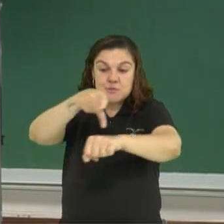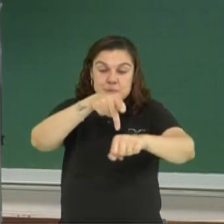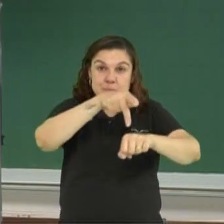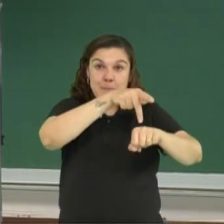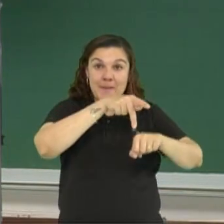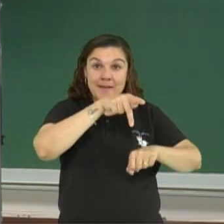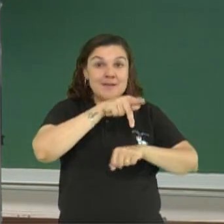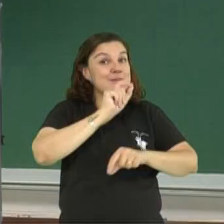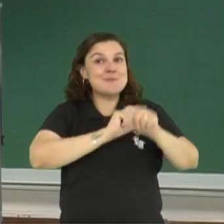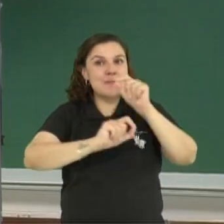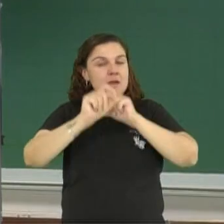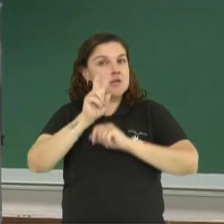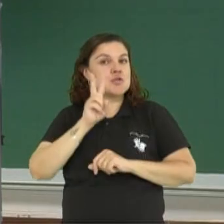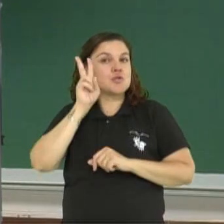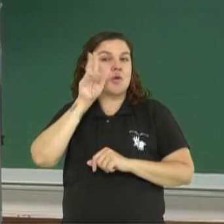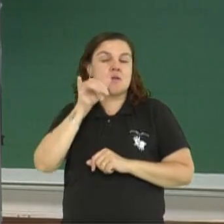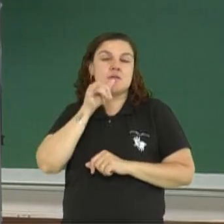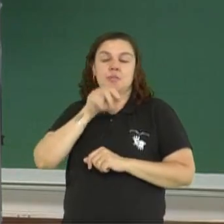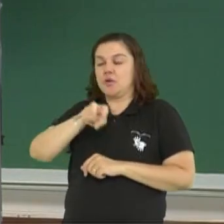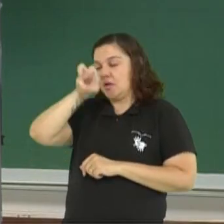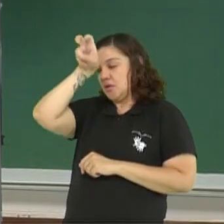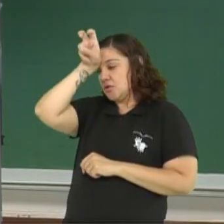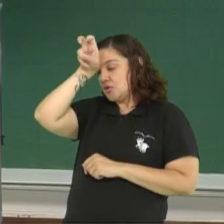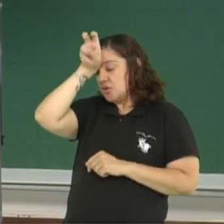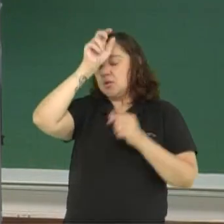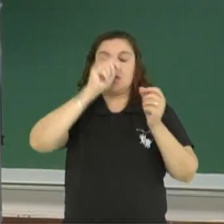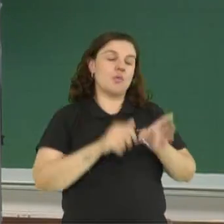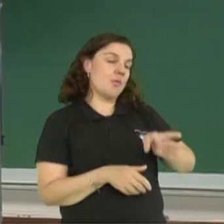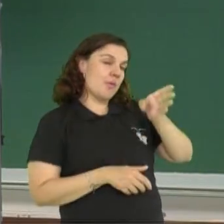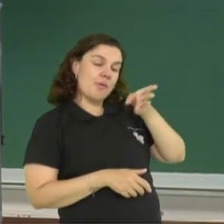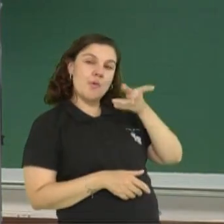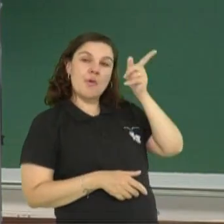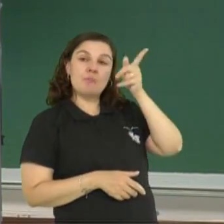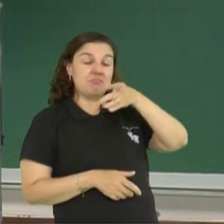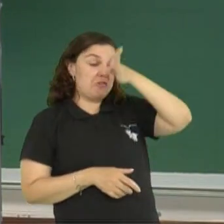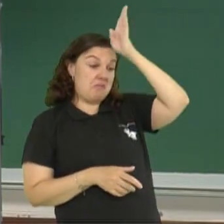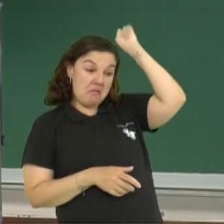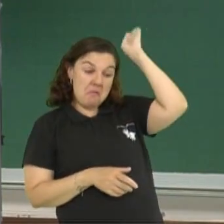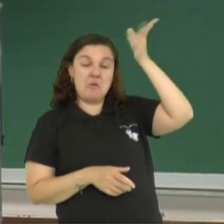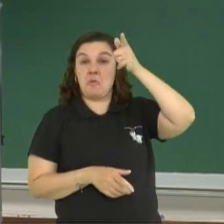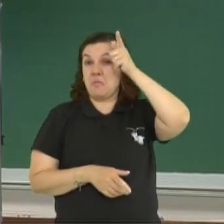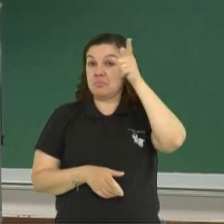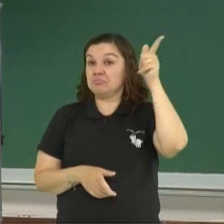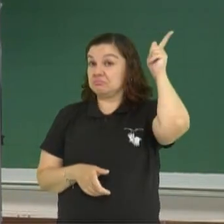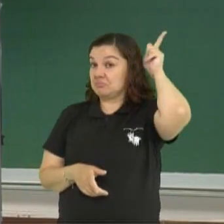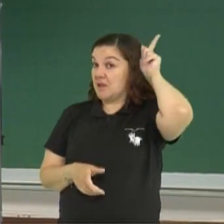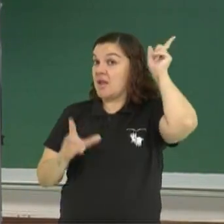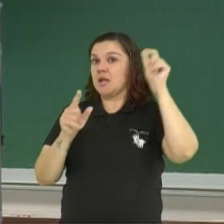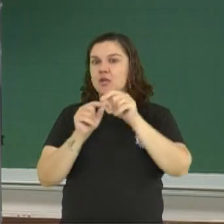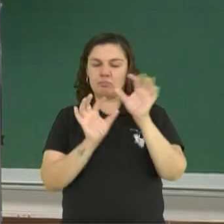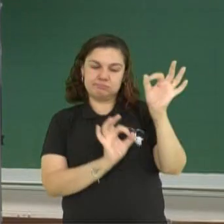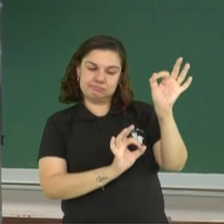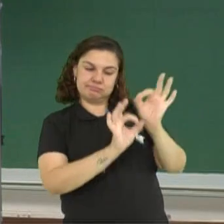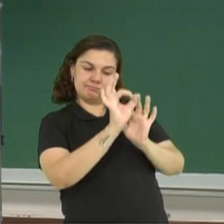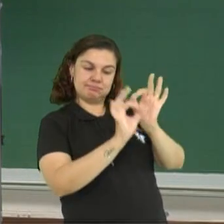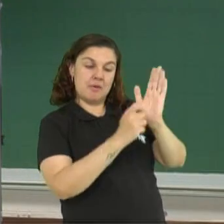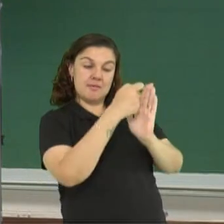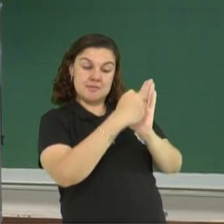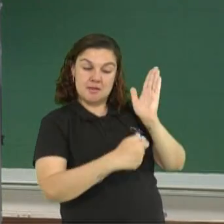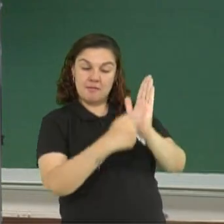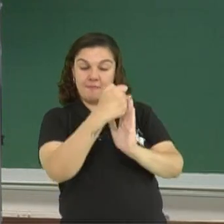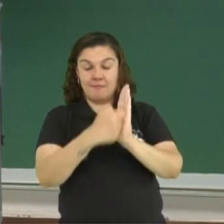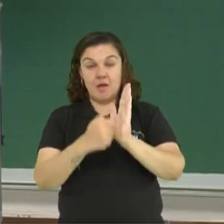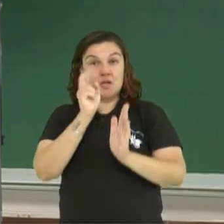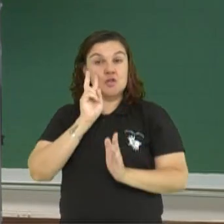história. Nós temos o exemplo do Egito, nós temos o exemplo da Grécia, nós temos o exemplo de Roma. Então eles começaram a fazer a formulação disso. Nós vamos